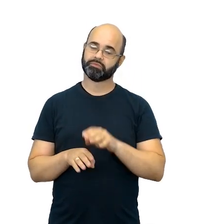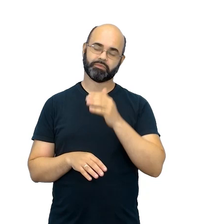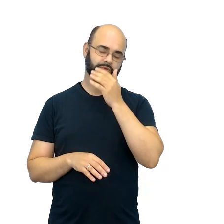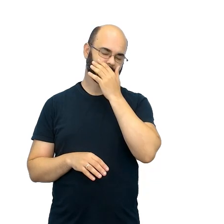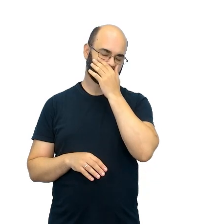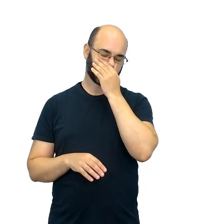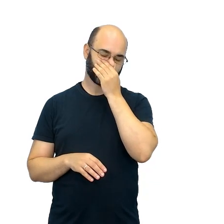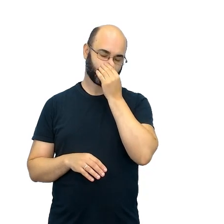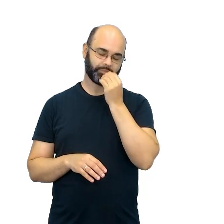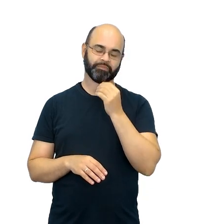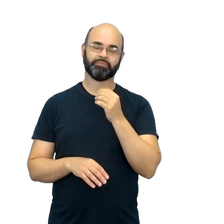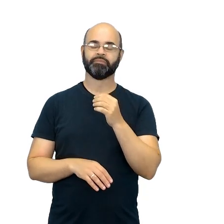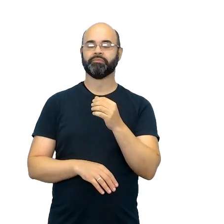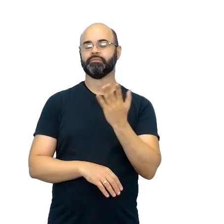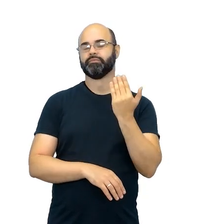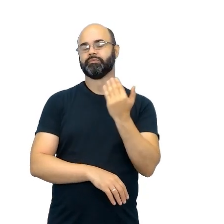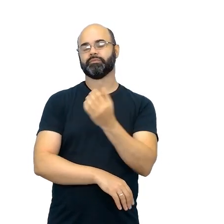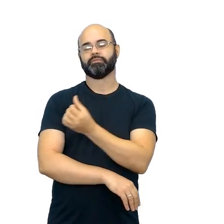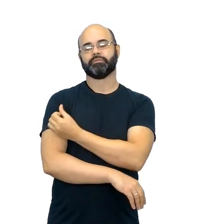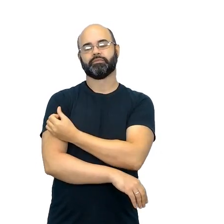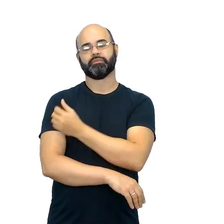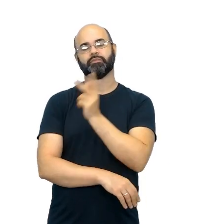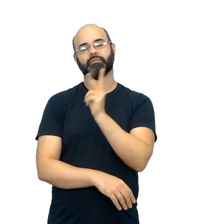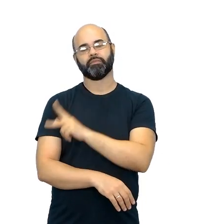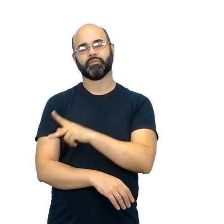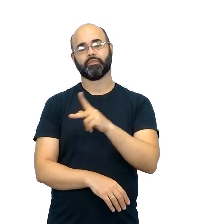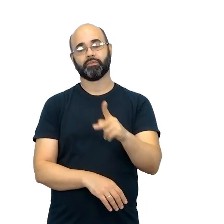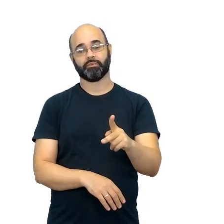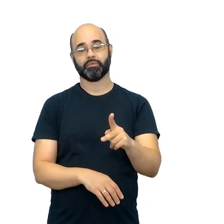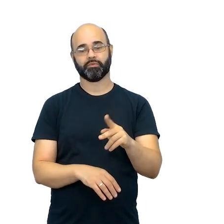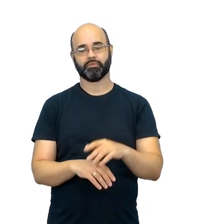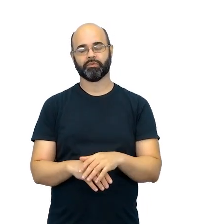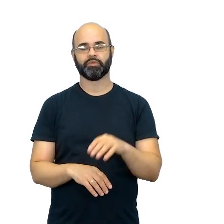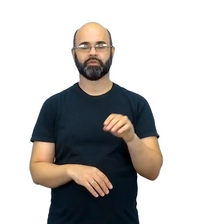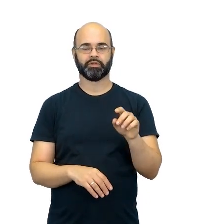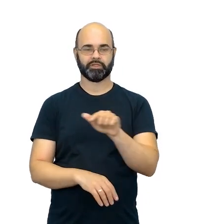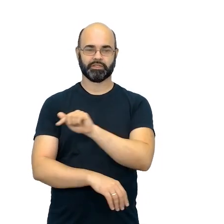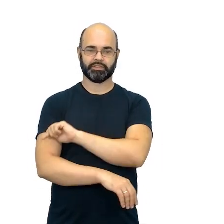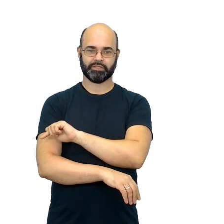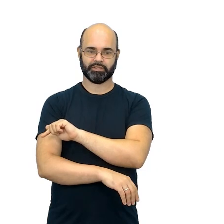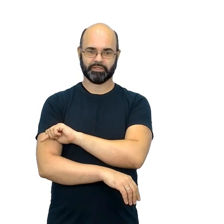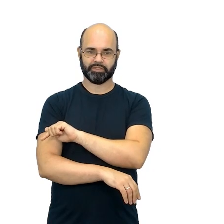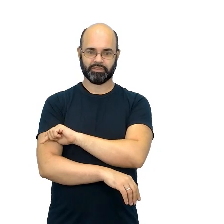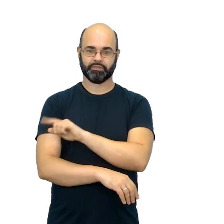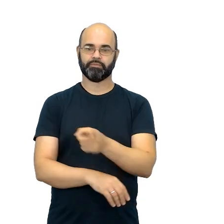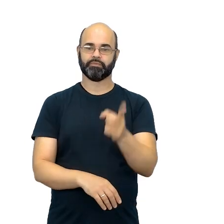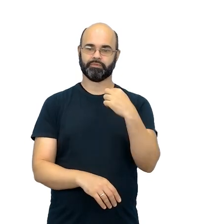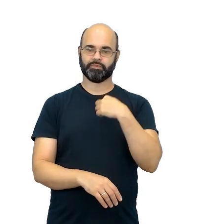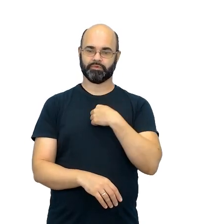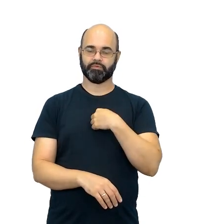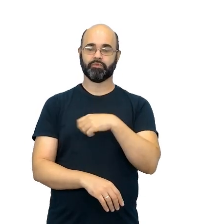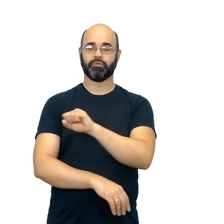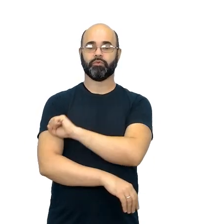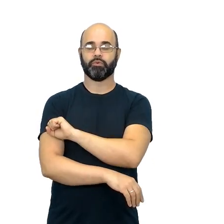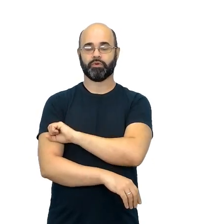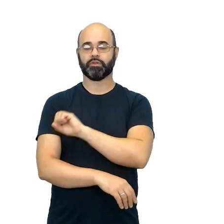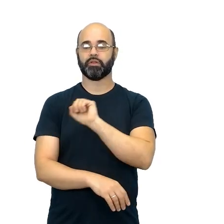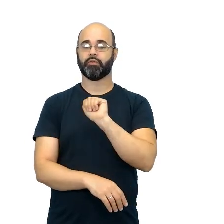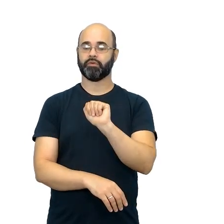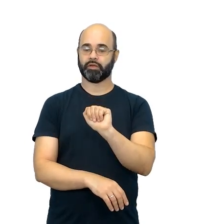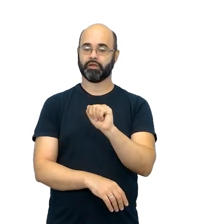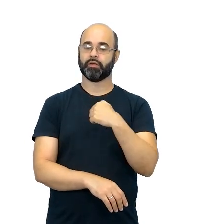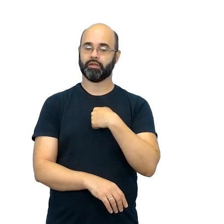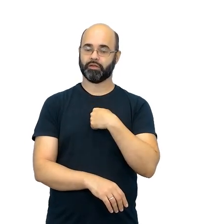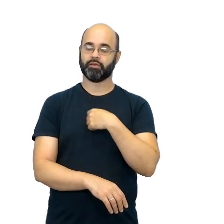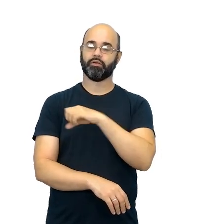ano é uma professora, a professora Bruna, que leciona. O sétimo, A e B, sou eu. O oitavo A sou eu, o